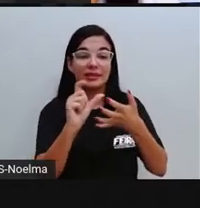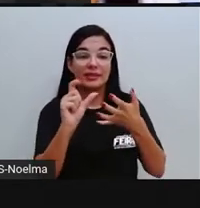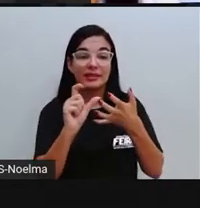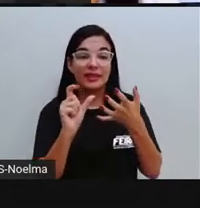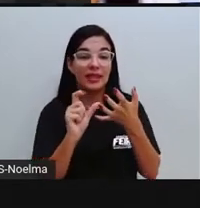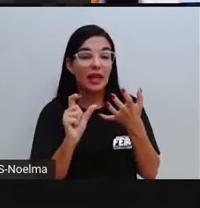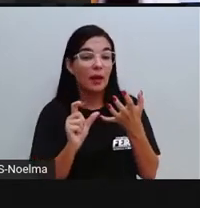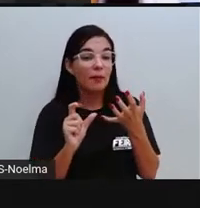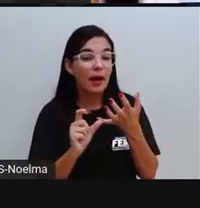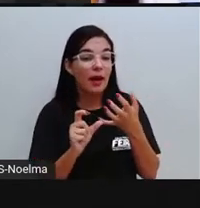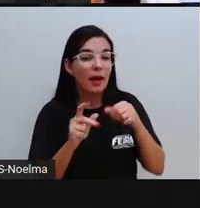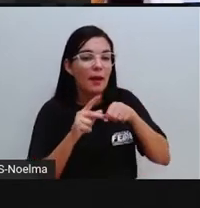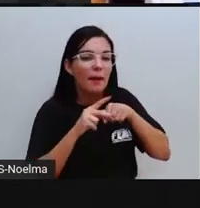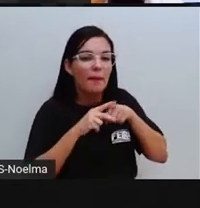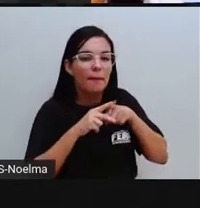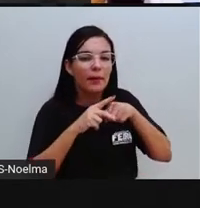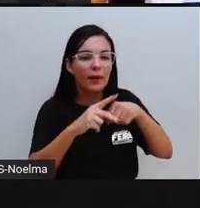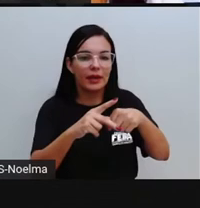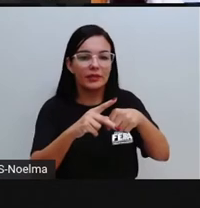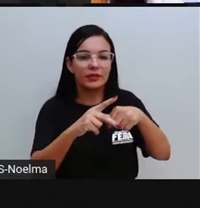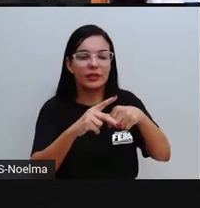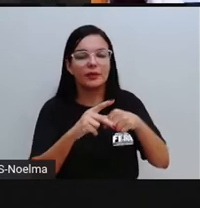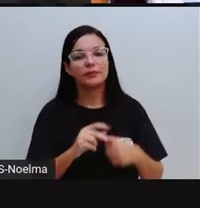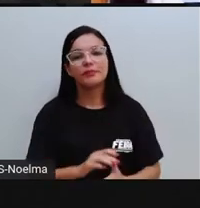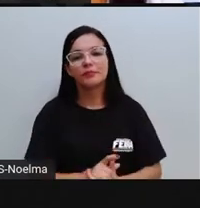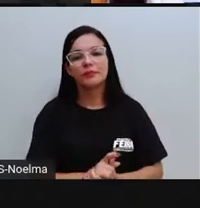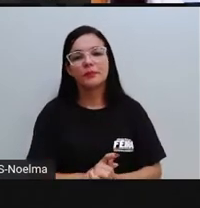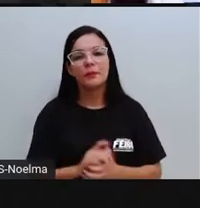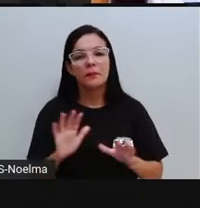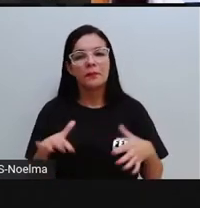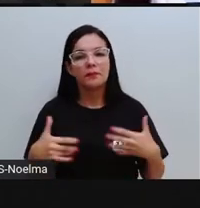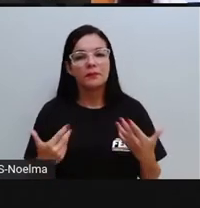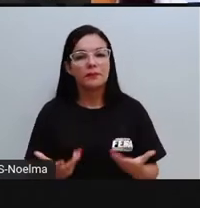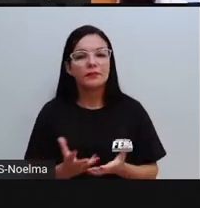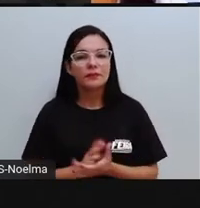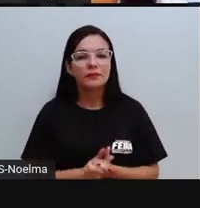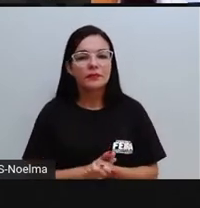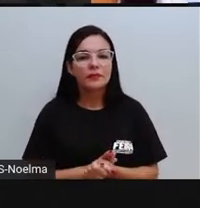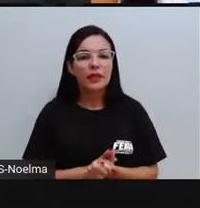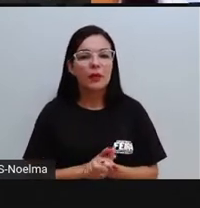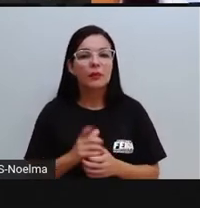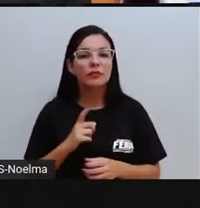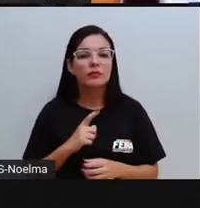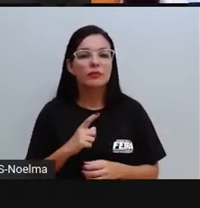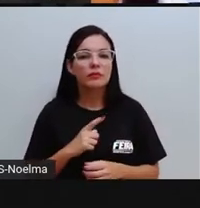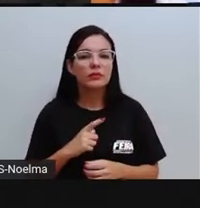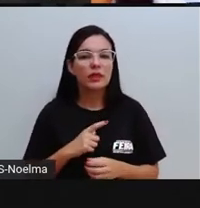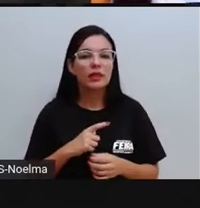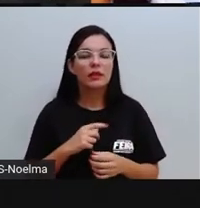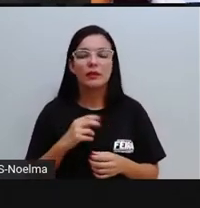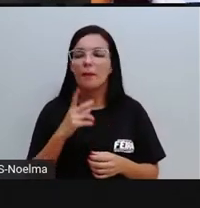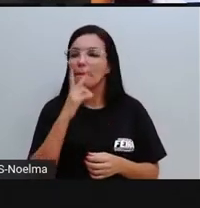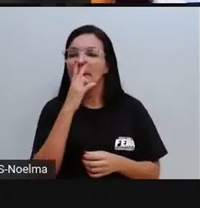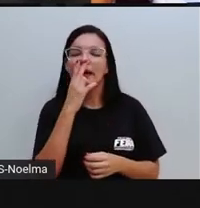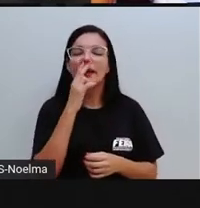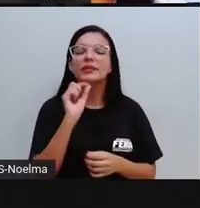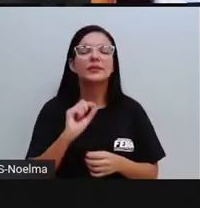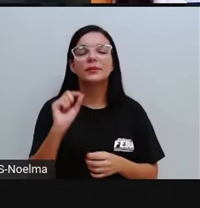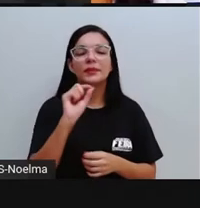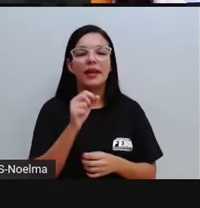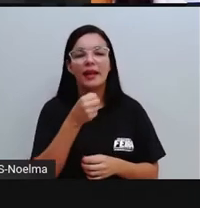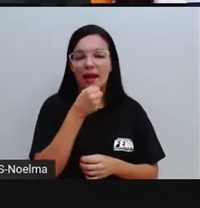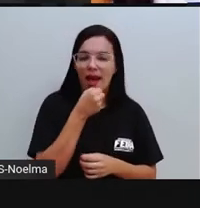Na literatura de cordel, esses poemas, né, da literatura de cordel, eles são meio que uma canção, né?